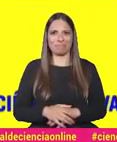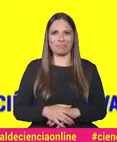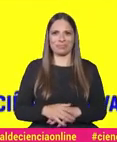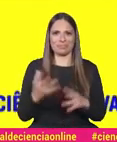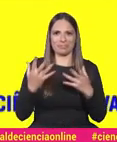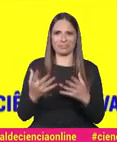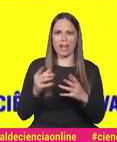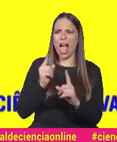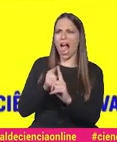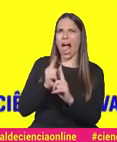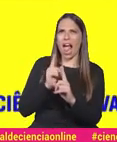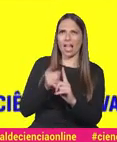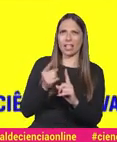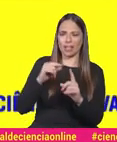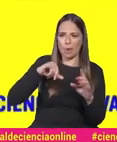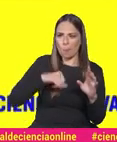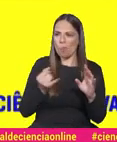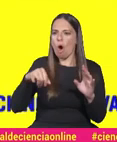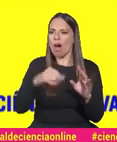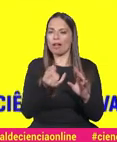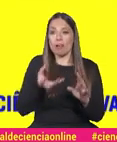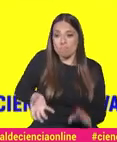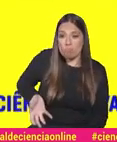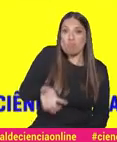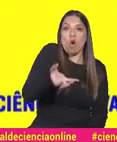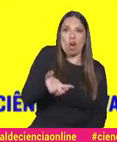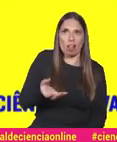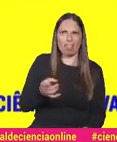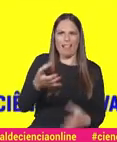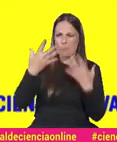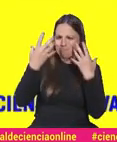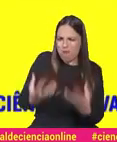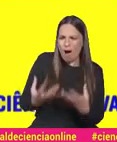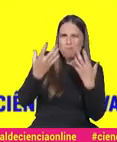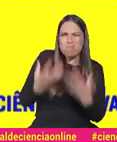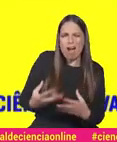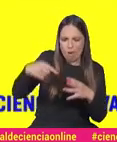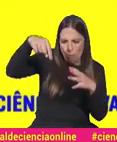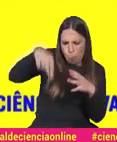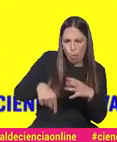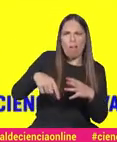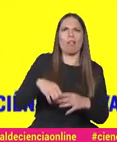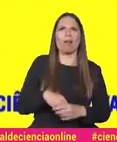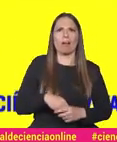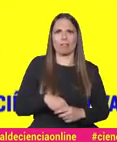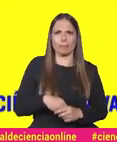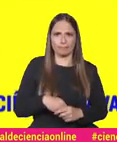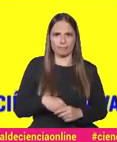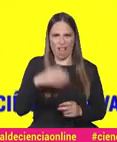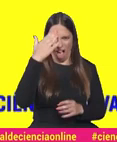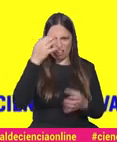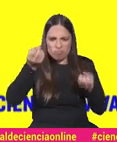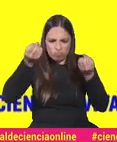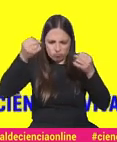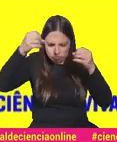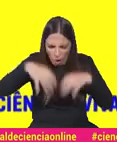Ora, e esta aqui? Tem três buraquinhos. Essa é uma bola de bowling. Essa é muito pesada, eu acho uma que afunda. Tem três acha que